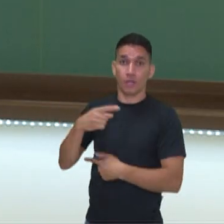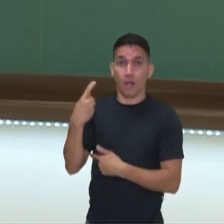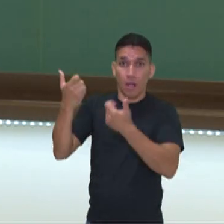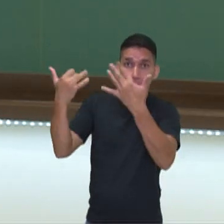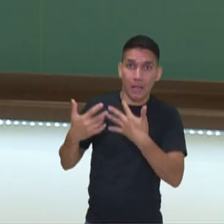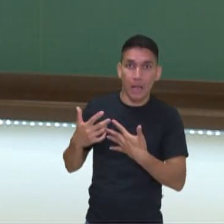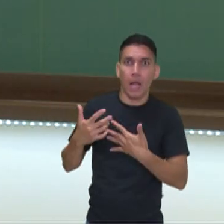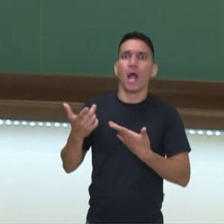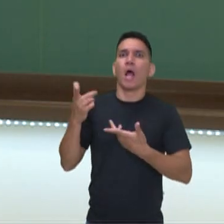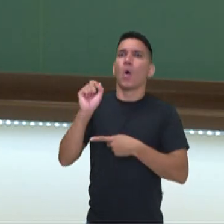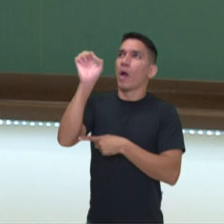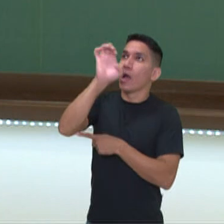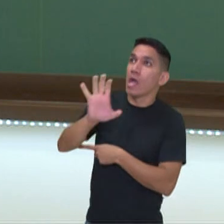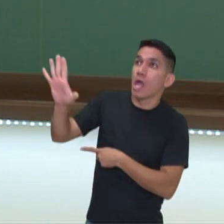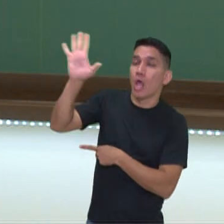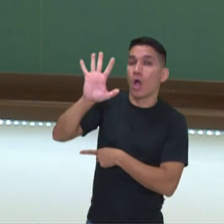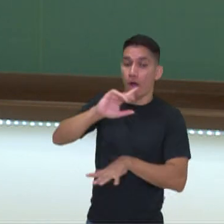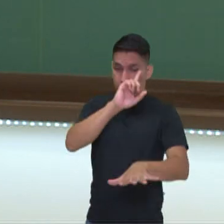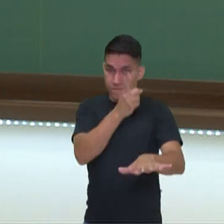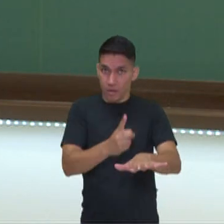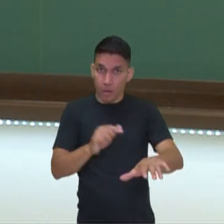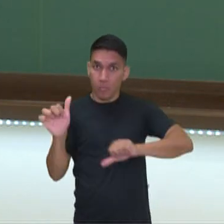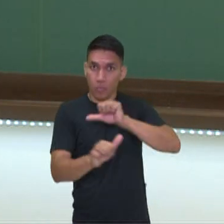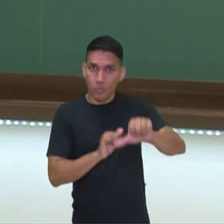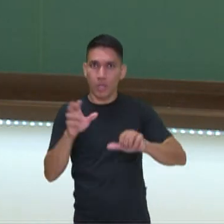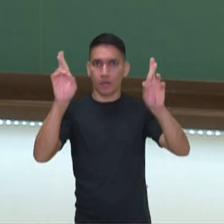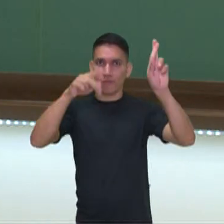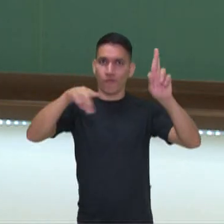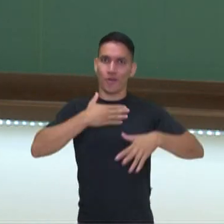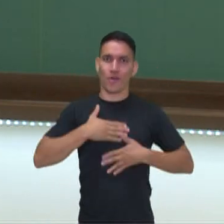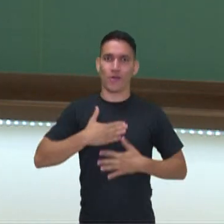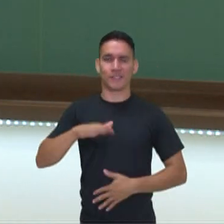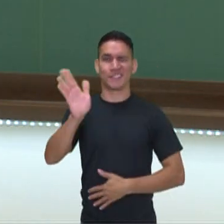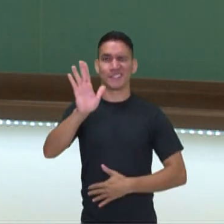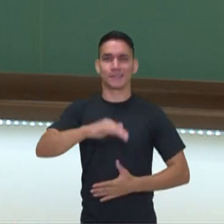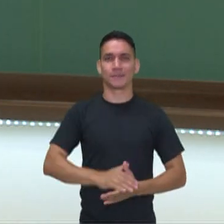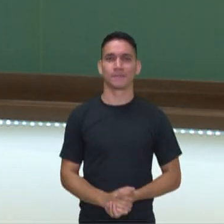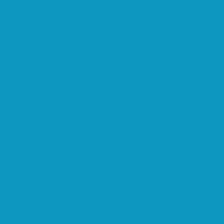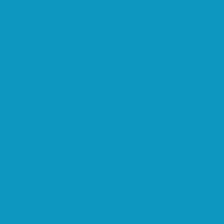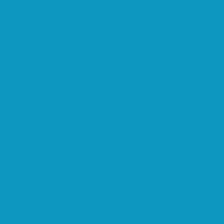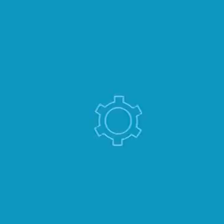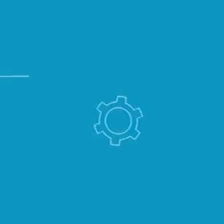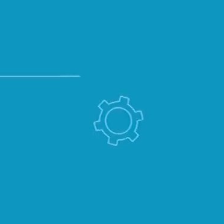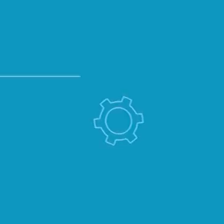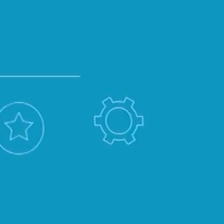sobre mudanças na Europa feudal. Espero que vocês tenham gostado. Até breve!